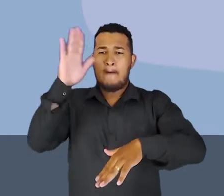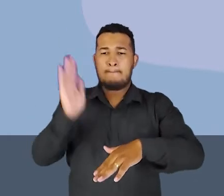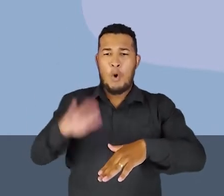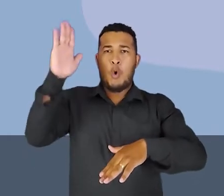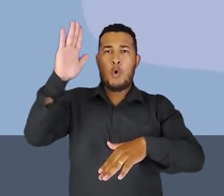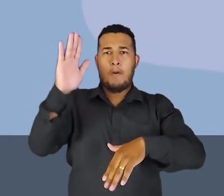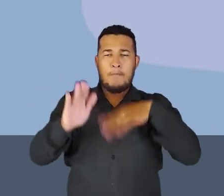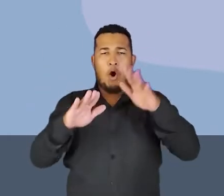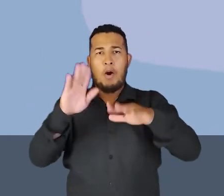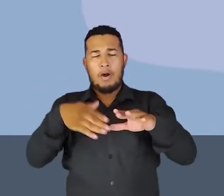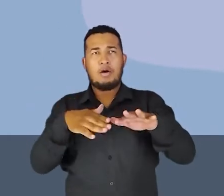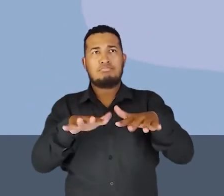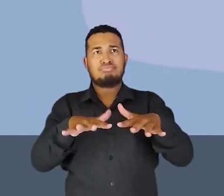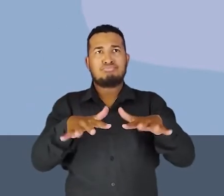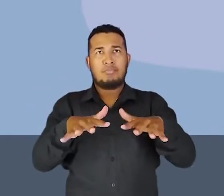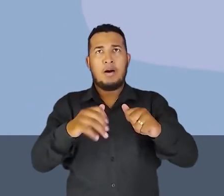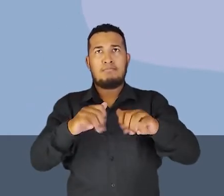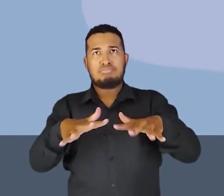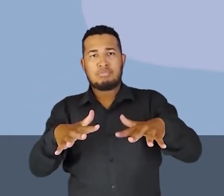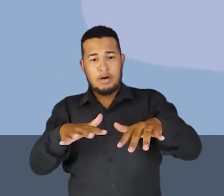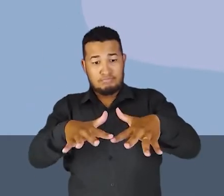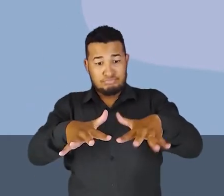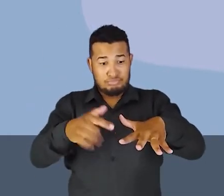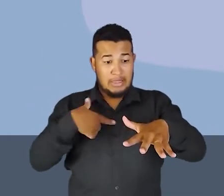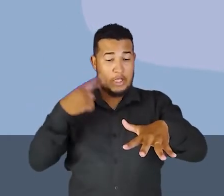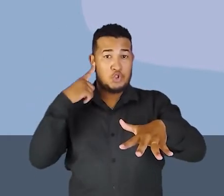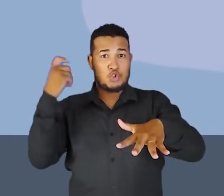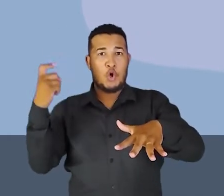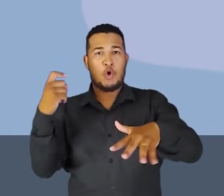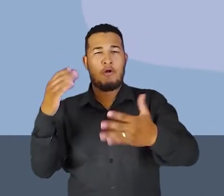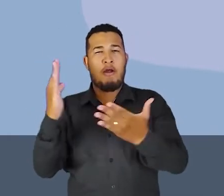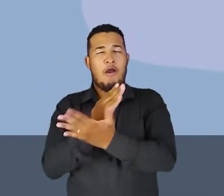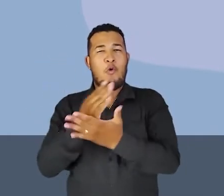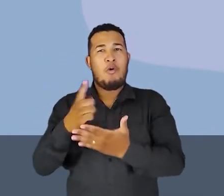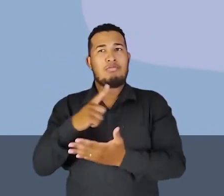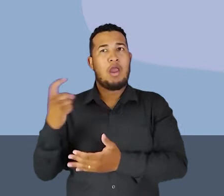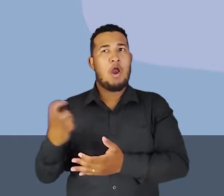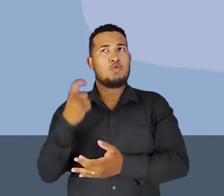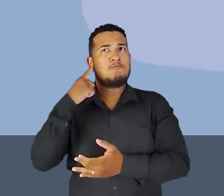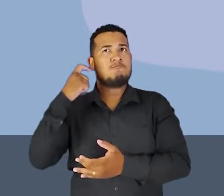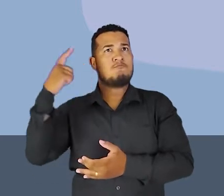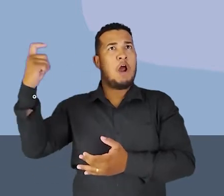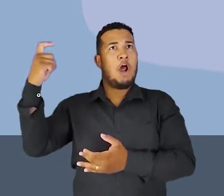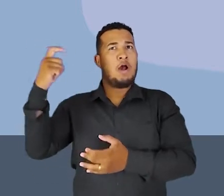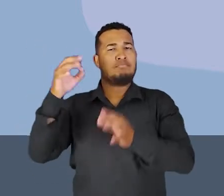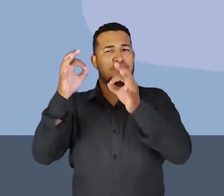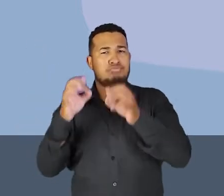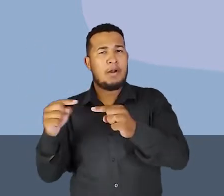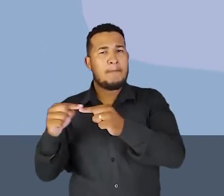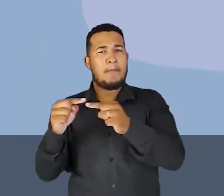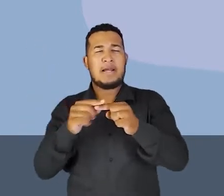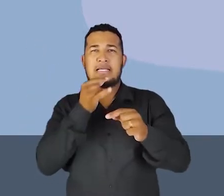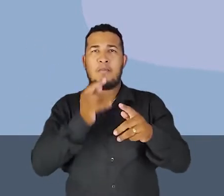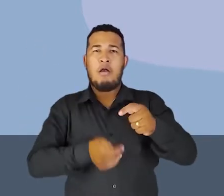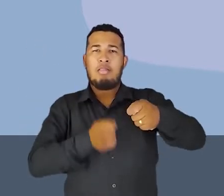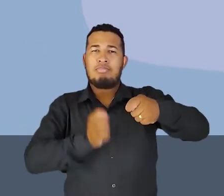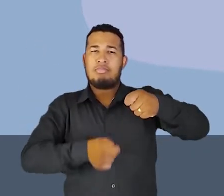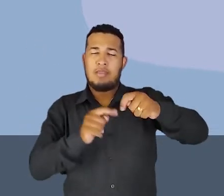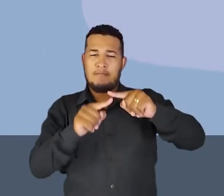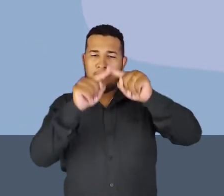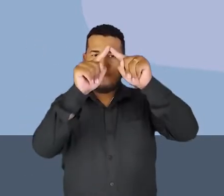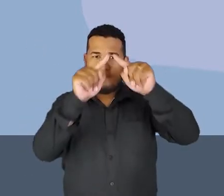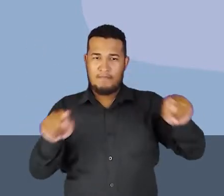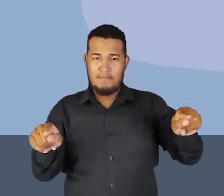de fricção, de agitação, né? Tem os que têm altura definida, o agogô, cachixi, triângulo, né, que são instrumentos